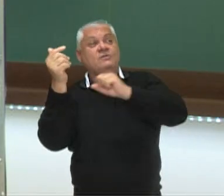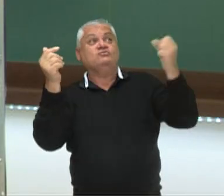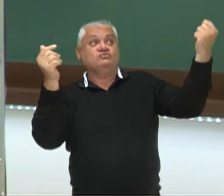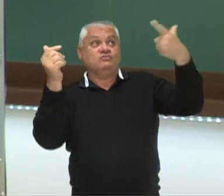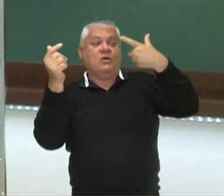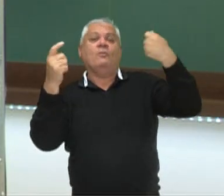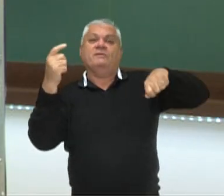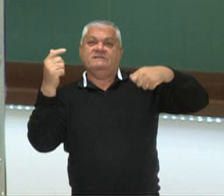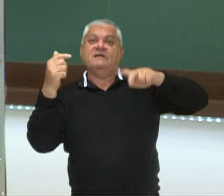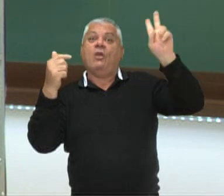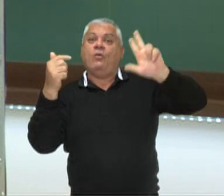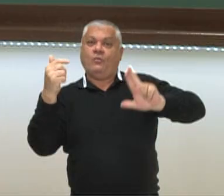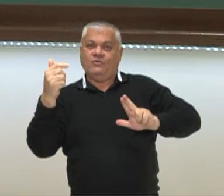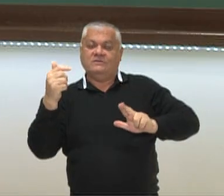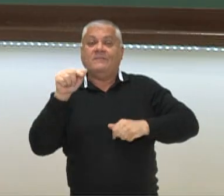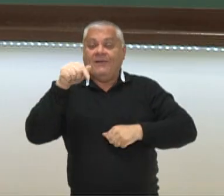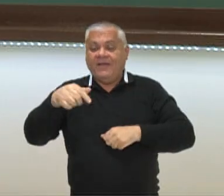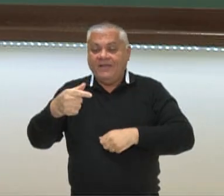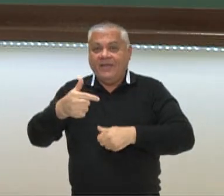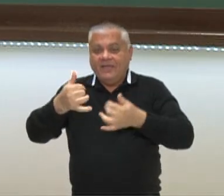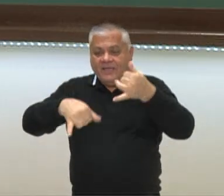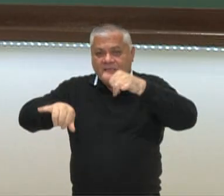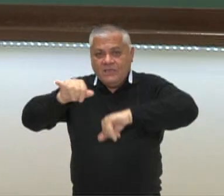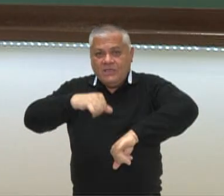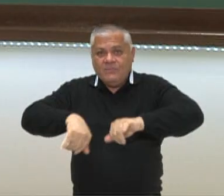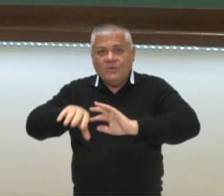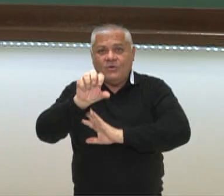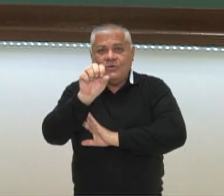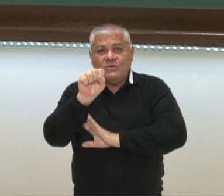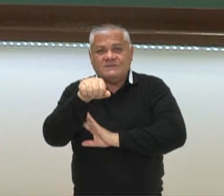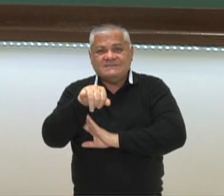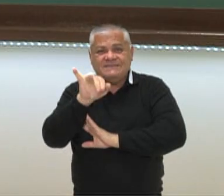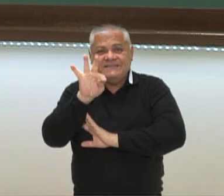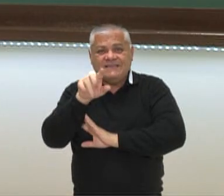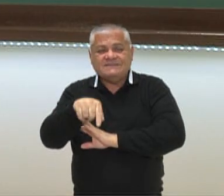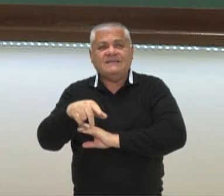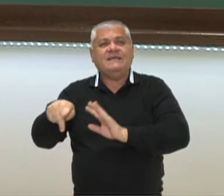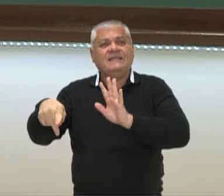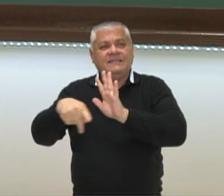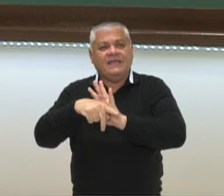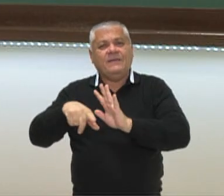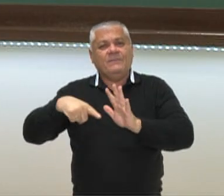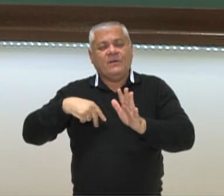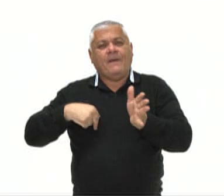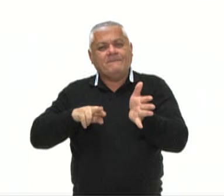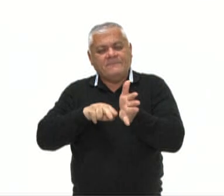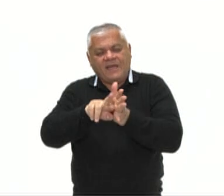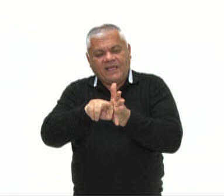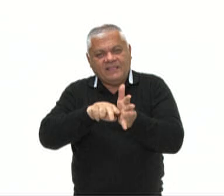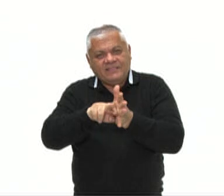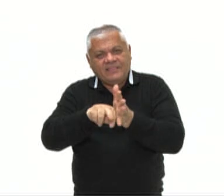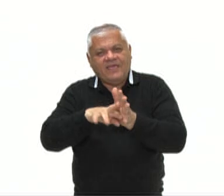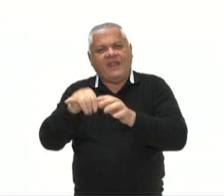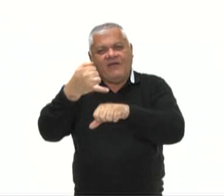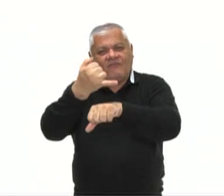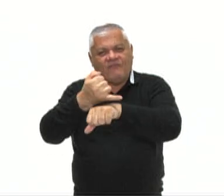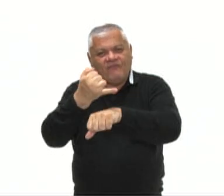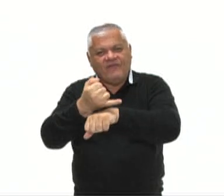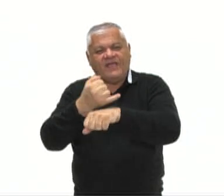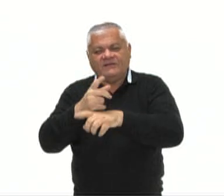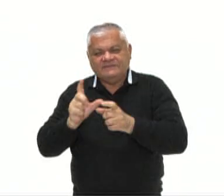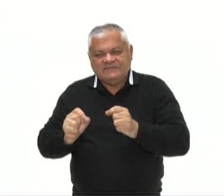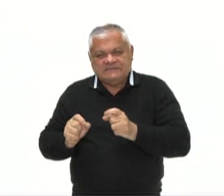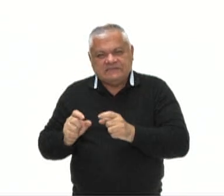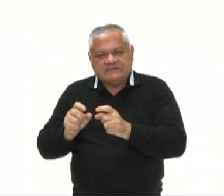Então, dentro dessa quimiossíntese, o que nós temos? Nós temos ali as ferrobactérias, as sulfobactérias e as